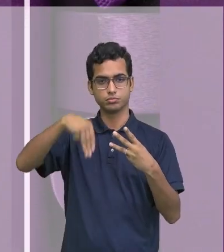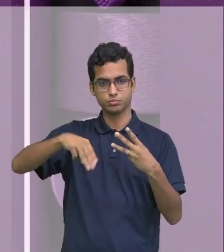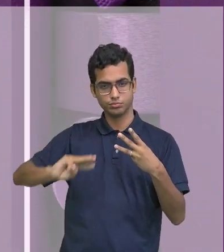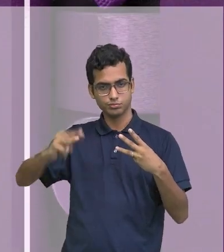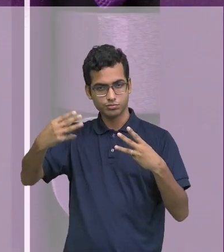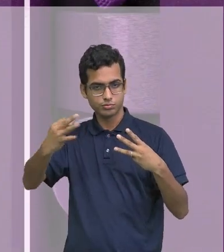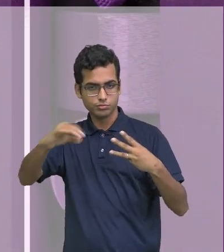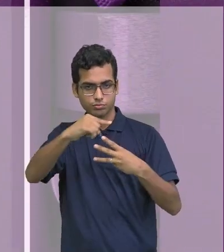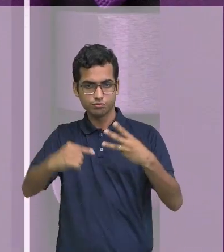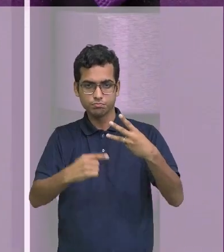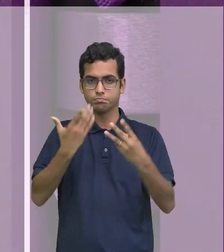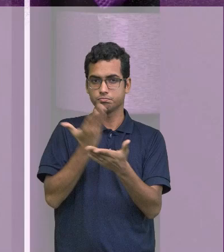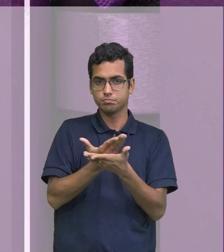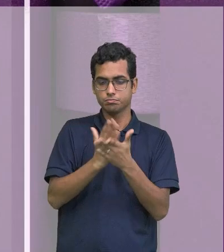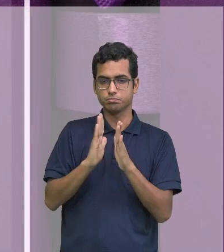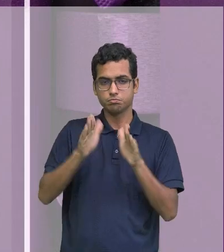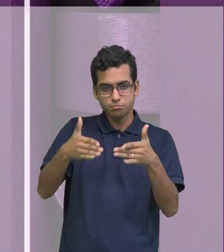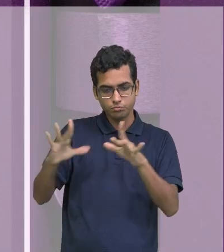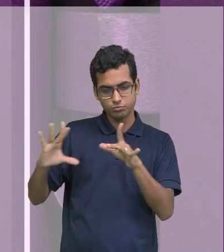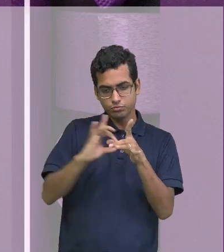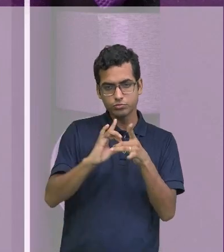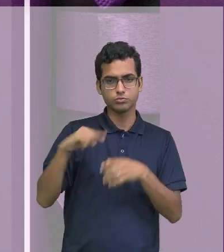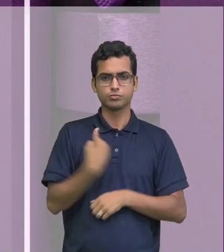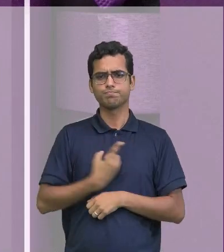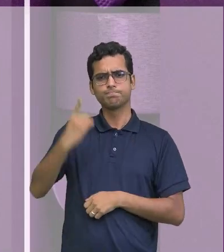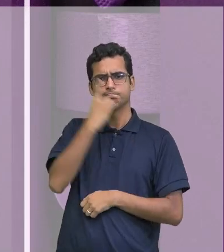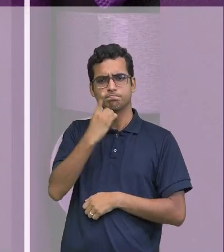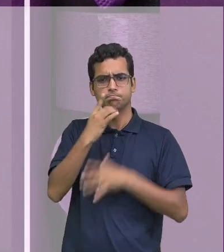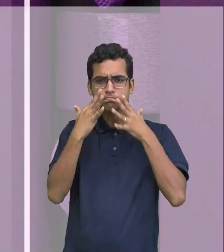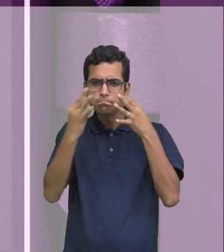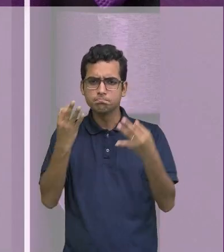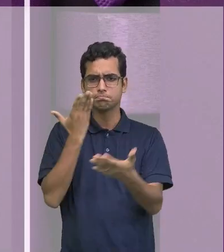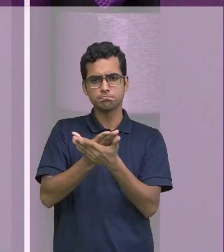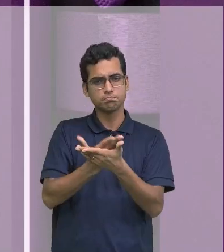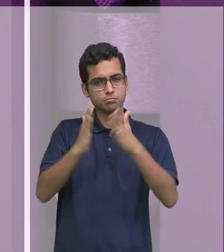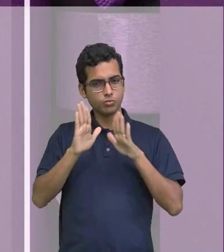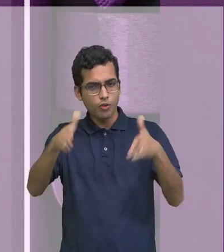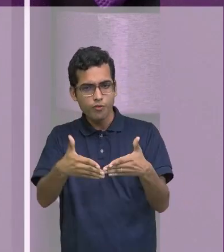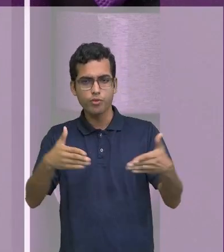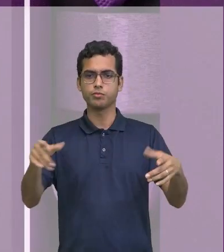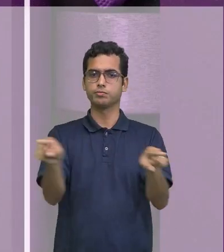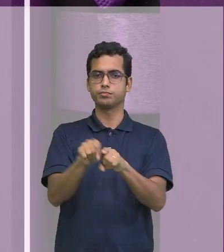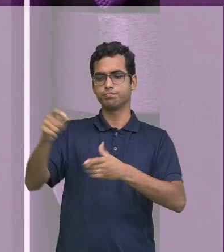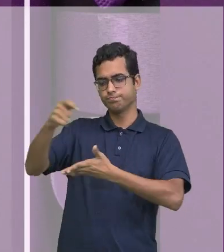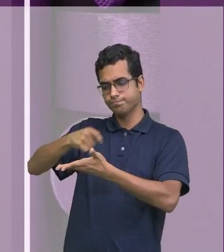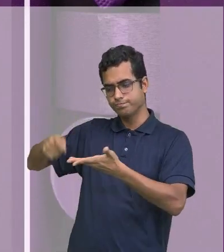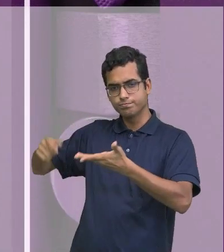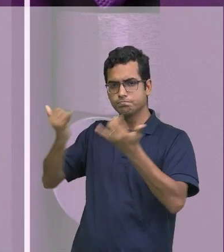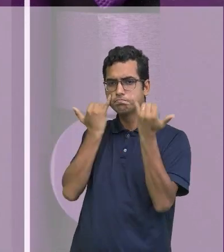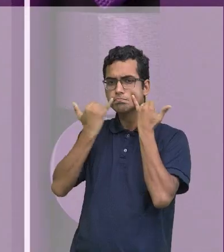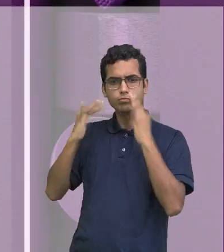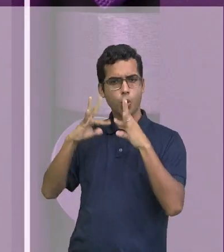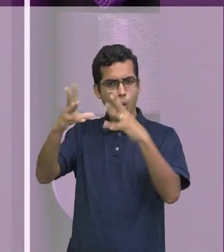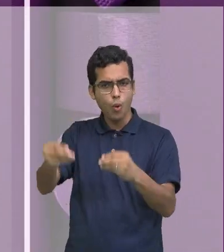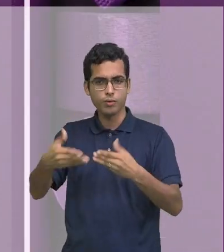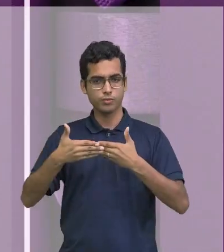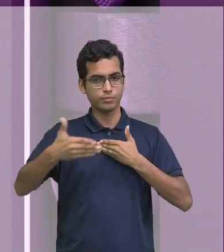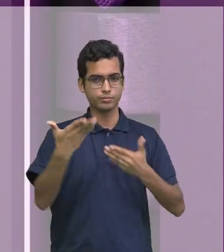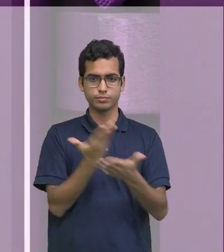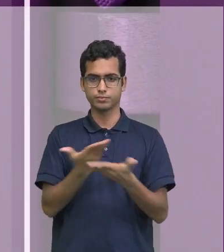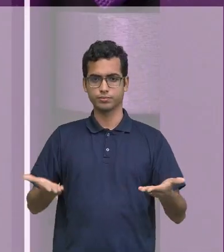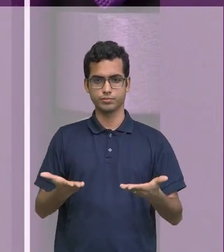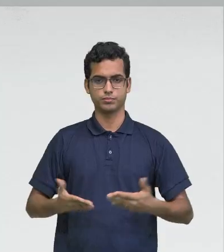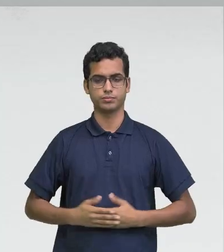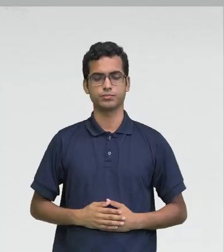super linkado com o nosso dia a dia, e nesse momento eu peço para você foco, você faça todas as anotações possíveis e vamos então à nossa aula.